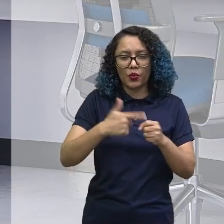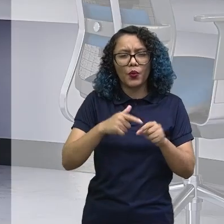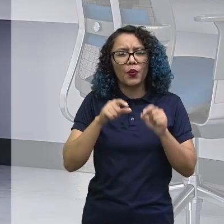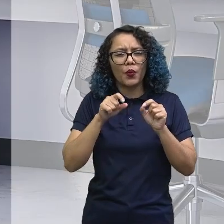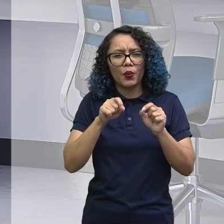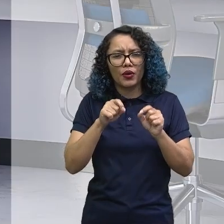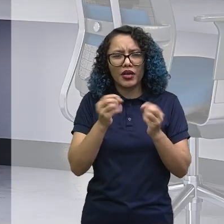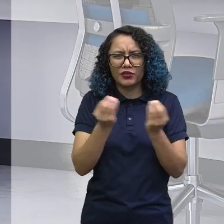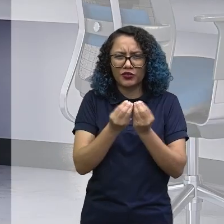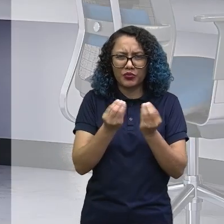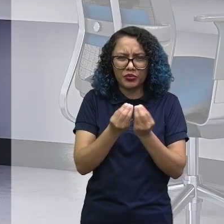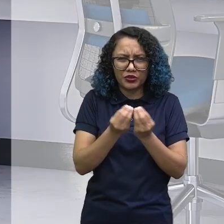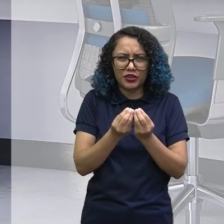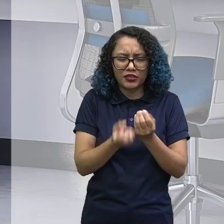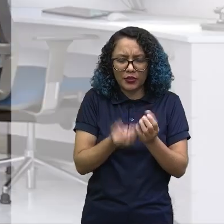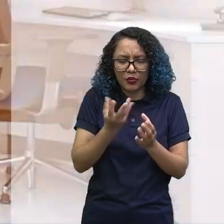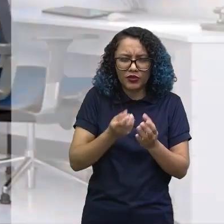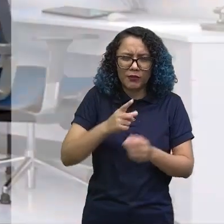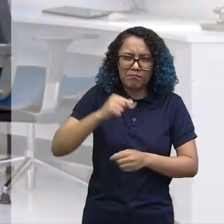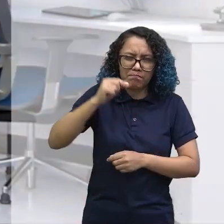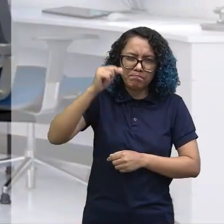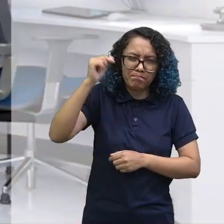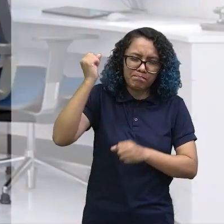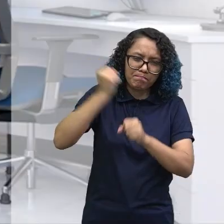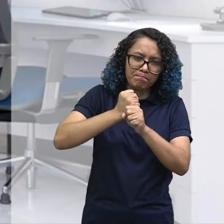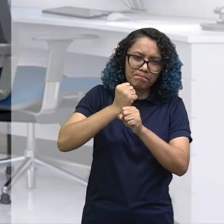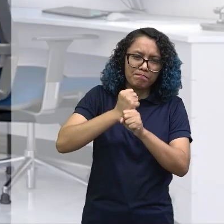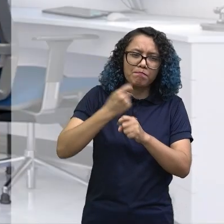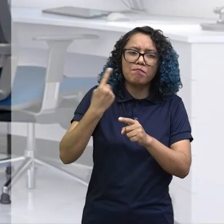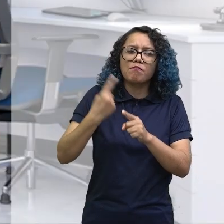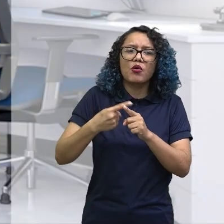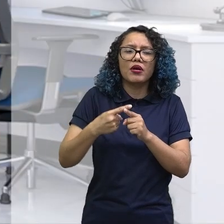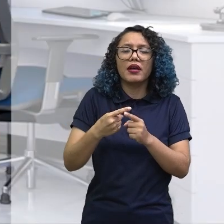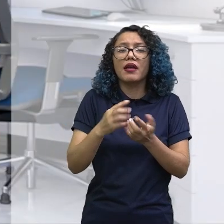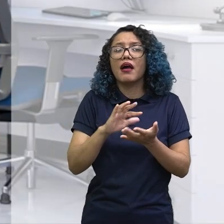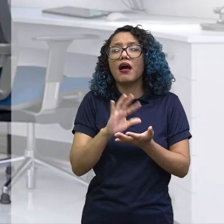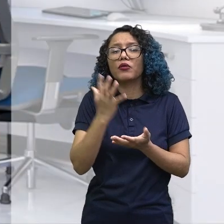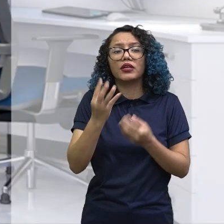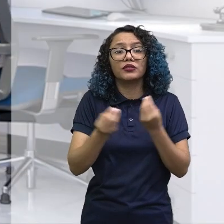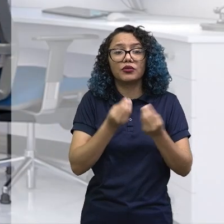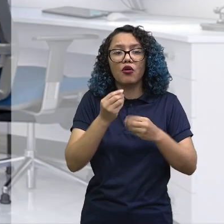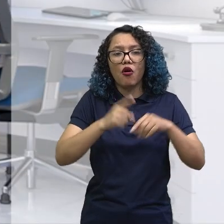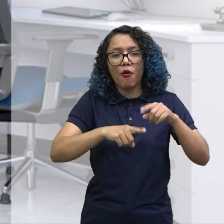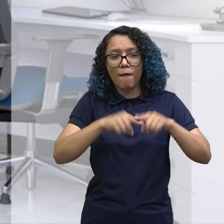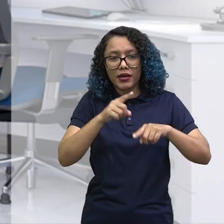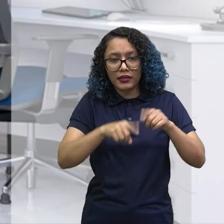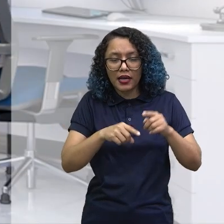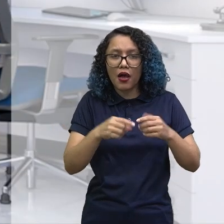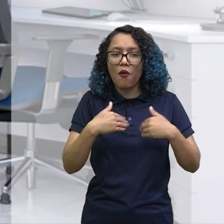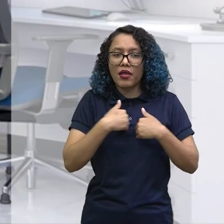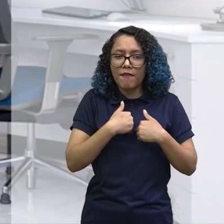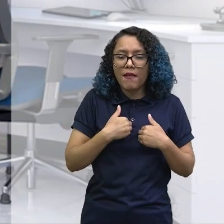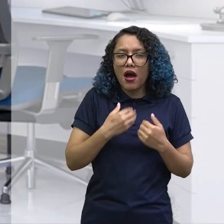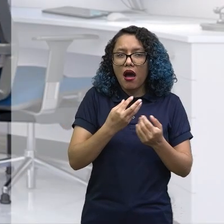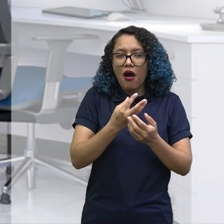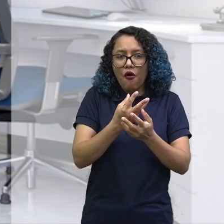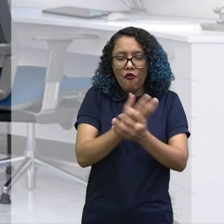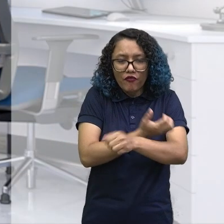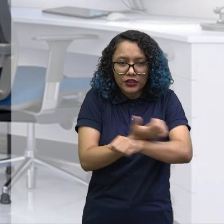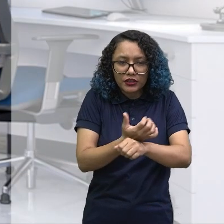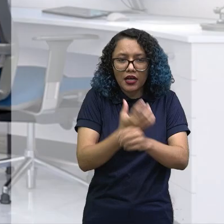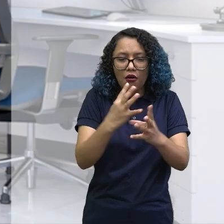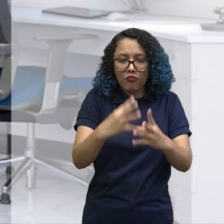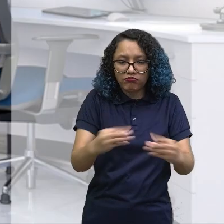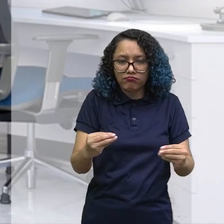formadas há milhares de anos pela decomposição de organismos animais e vegetais